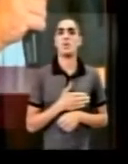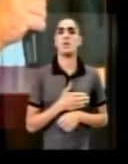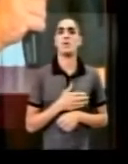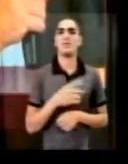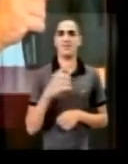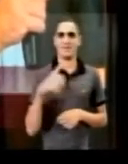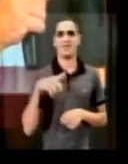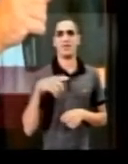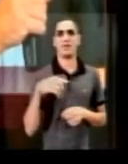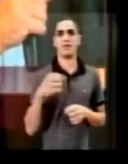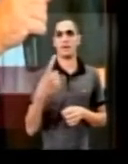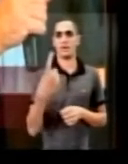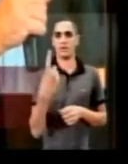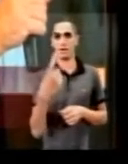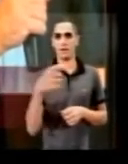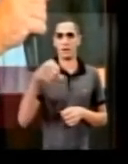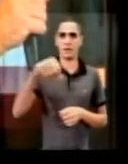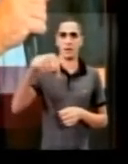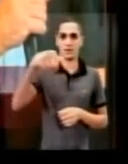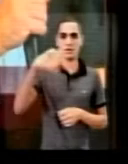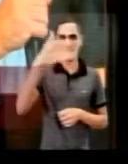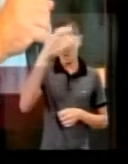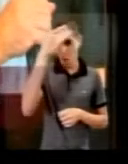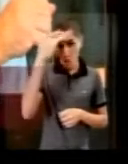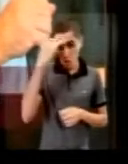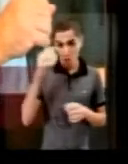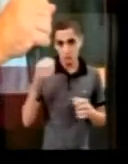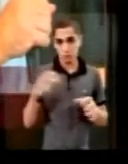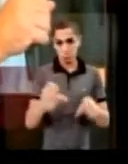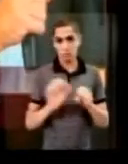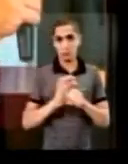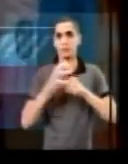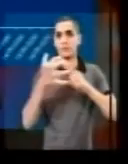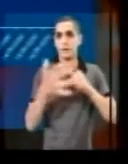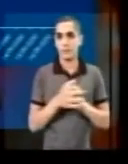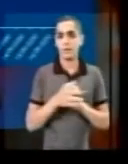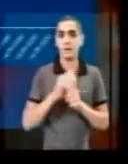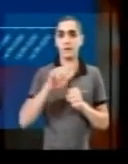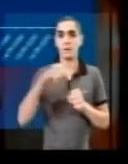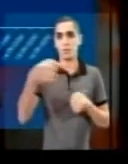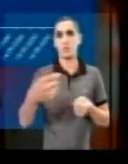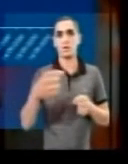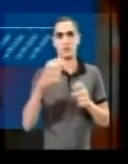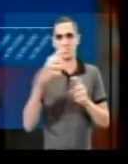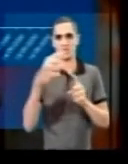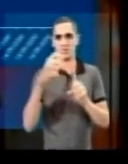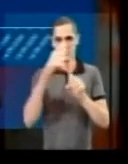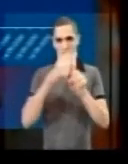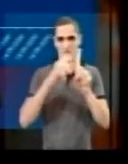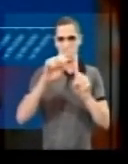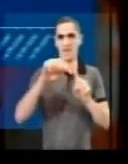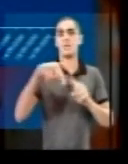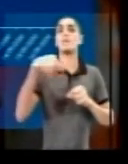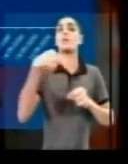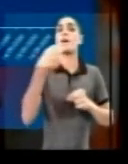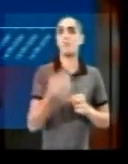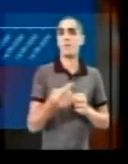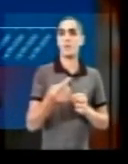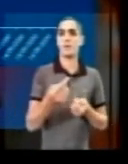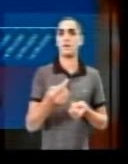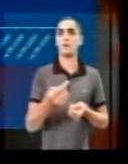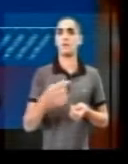197, nós tivemos no dia 16, um mês após, nós